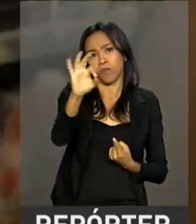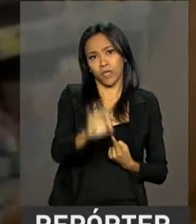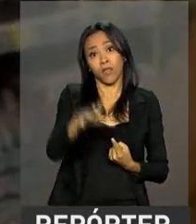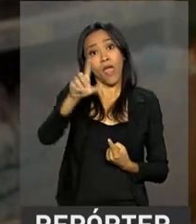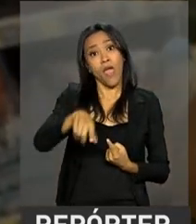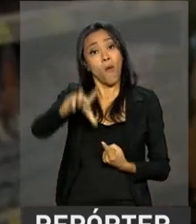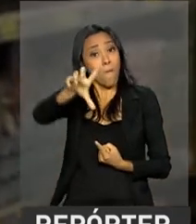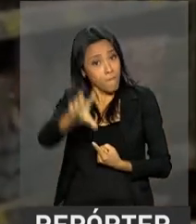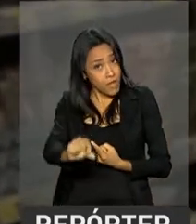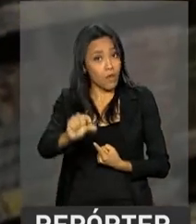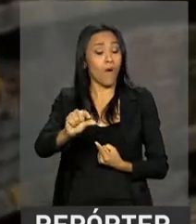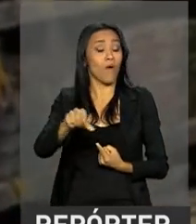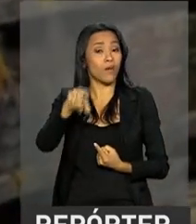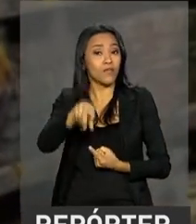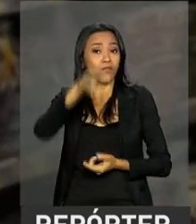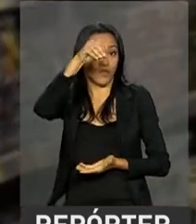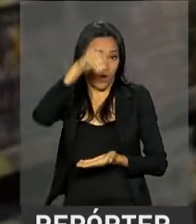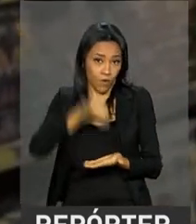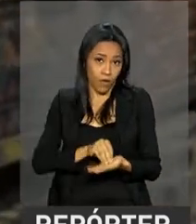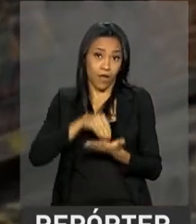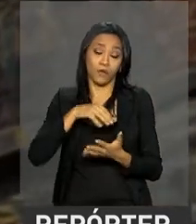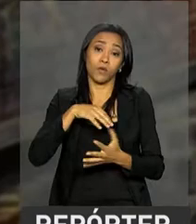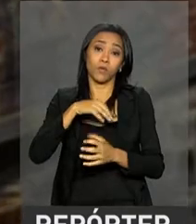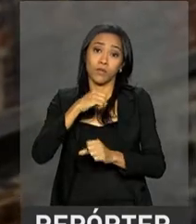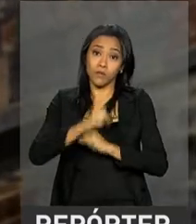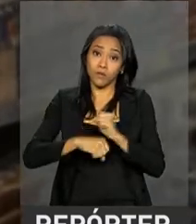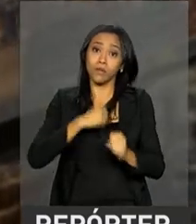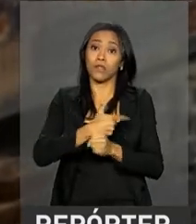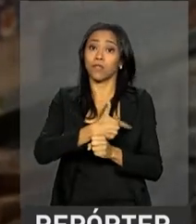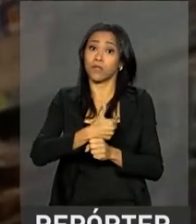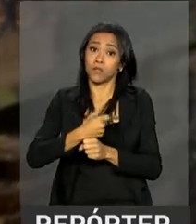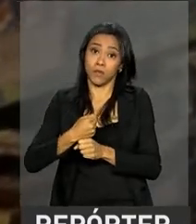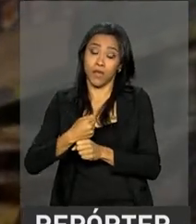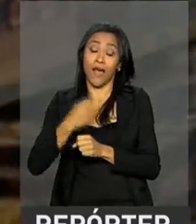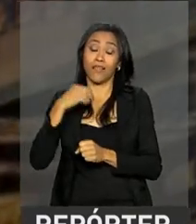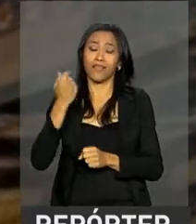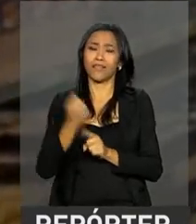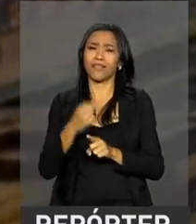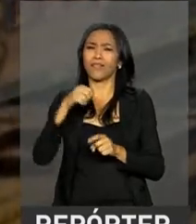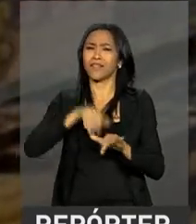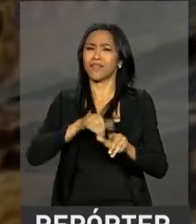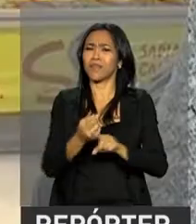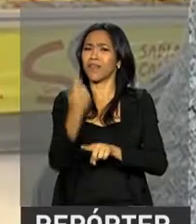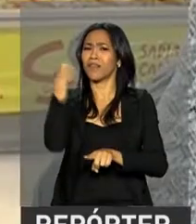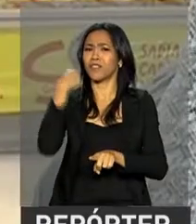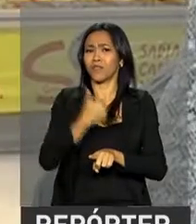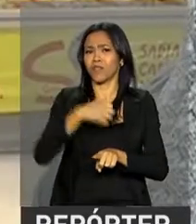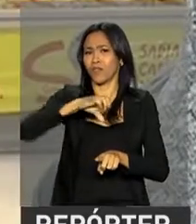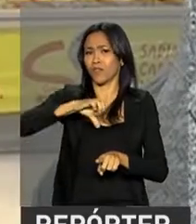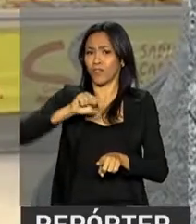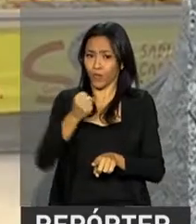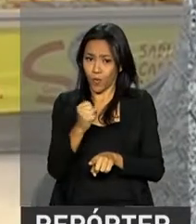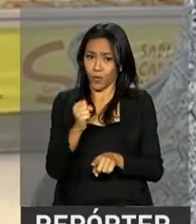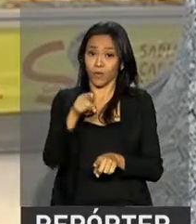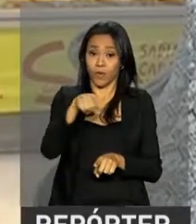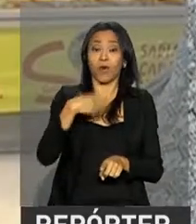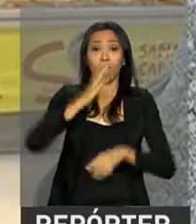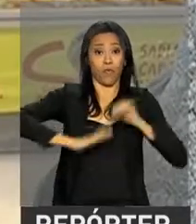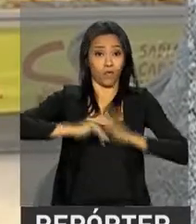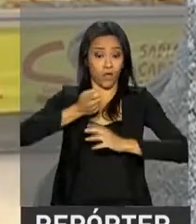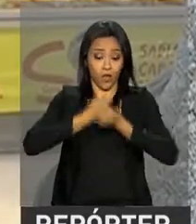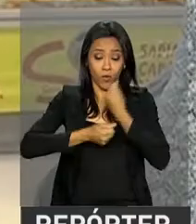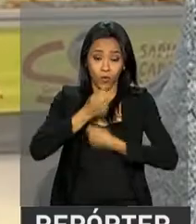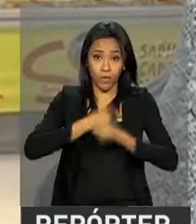o menor resultado registrado no acumulado do ano até setembro desde 1998 para economistas a